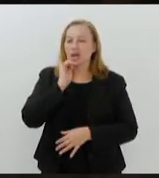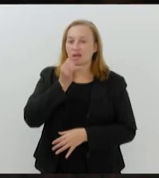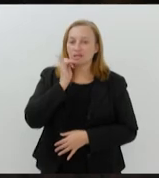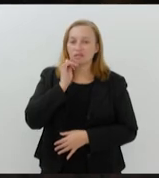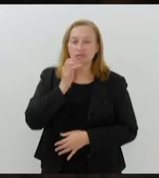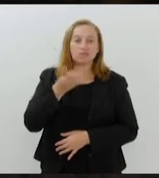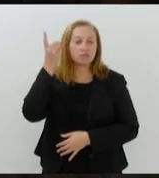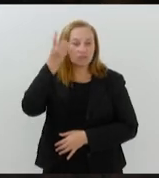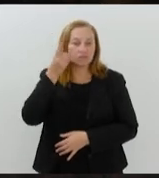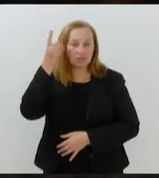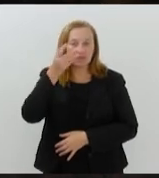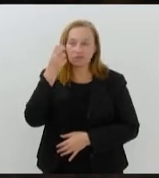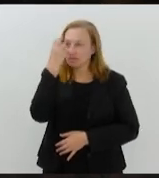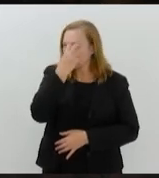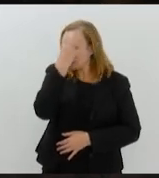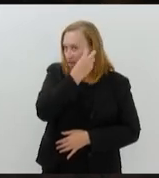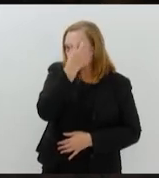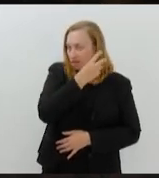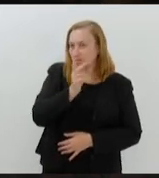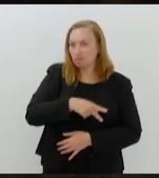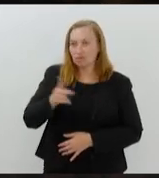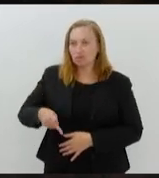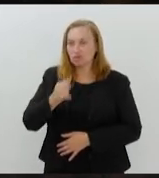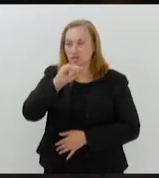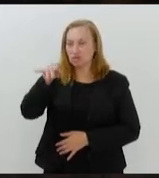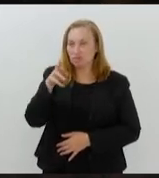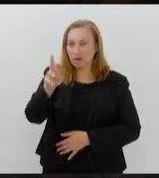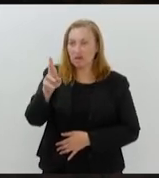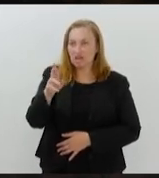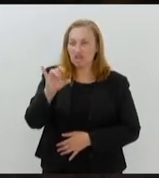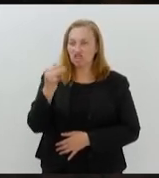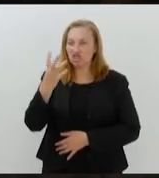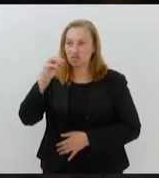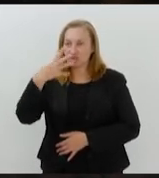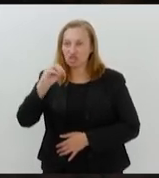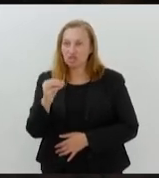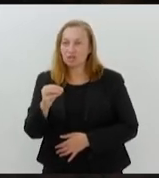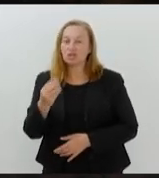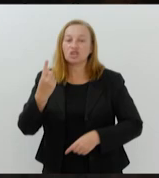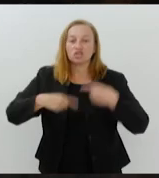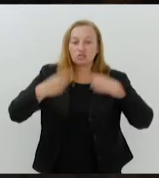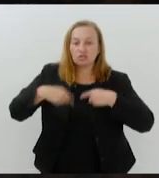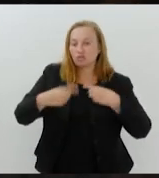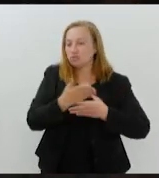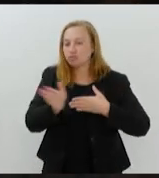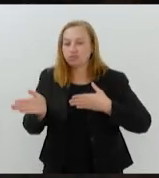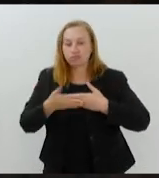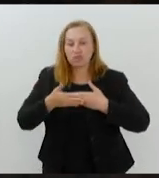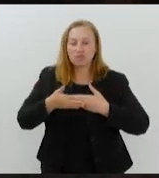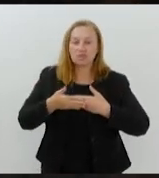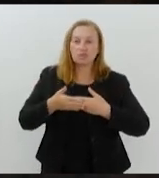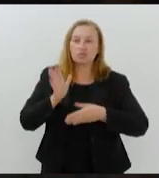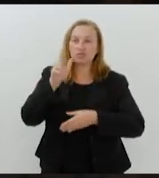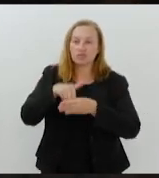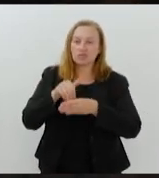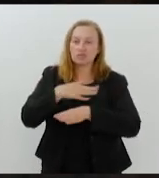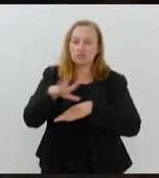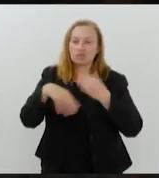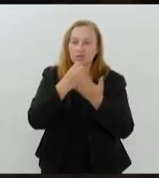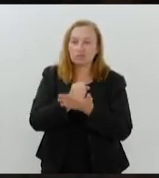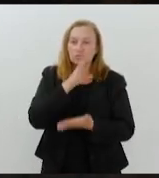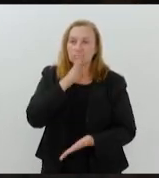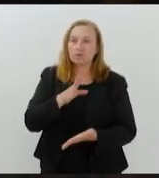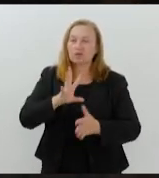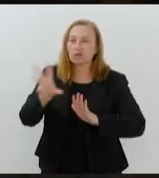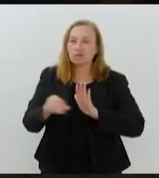Verônica Lima, Tande Vieira, professor Josimar e Chico Machado. Em discussão, não havendo quem queira discutir, encerrada a discussão, em votação, a